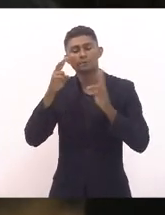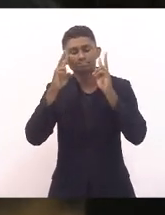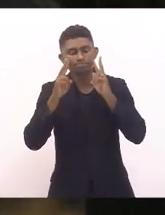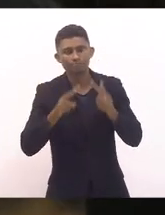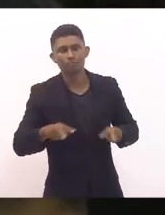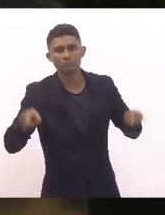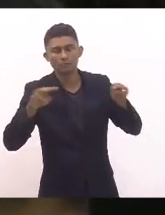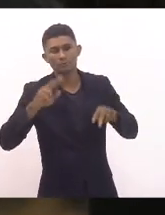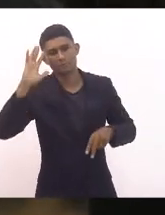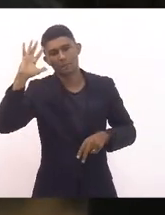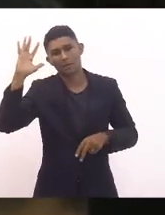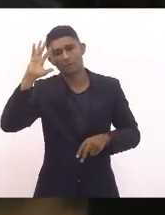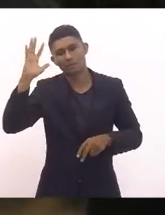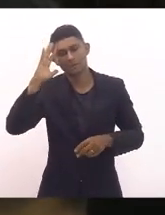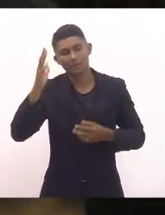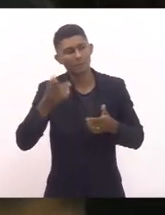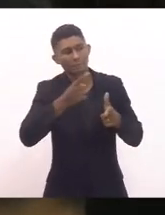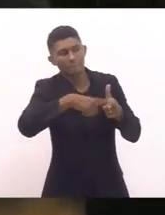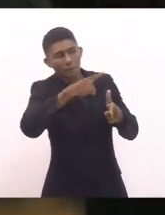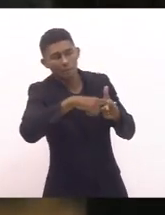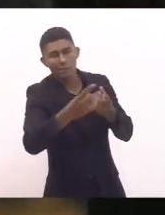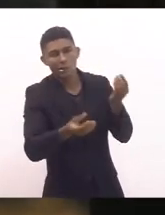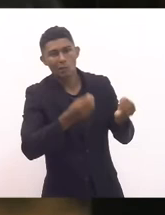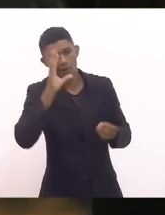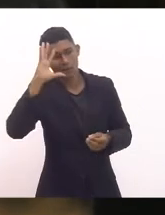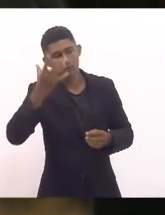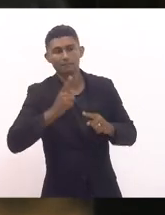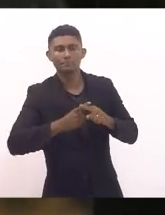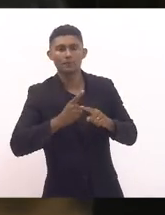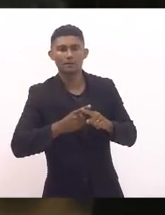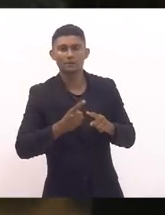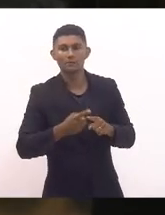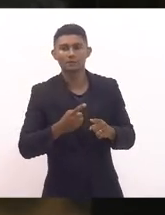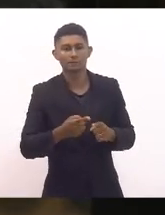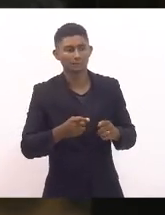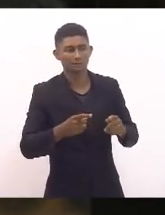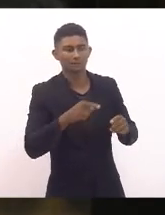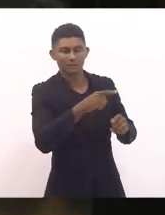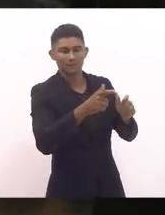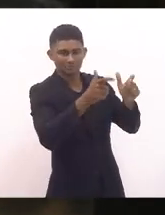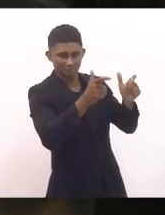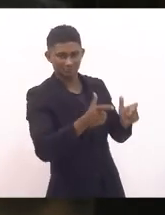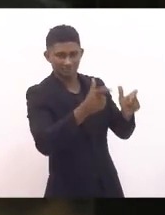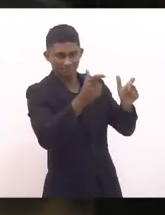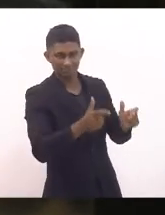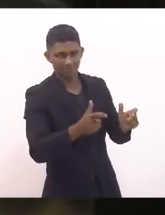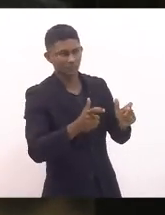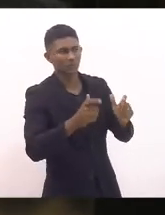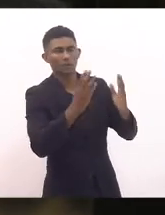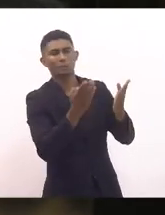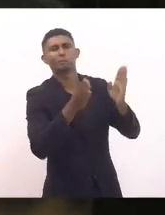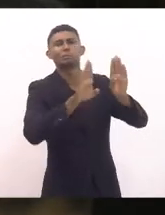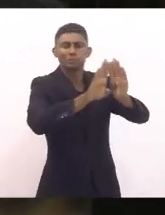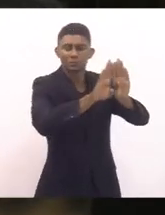solução para que essa unidade não tivesse que ter a sua porta fechada